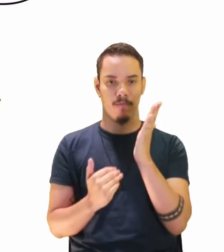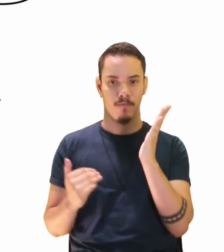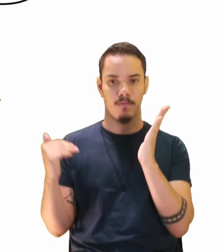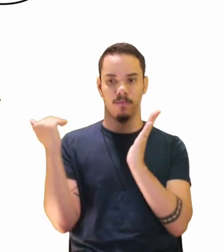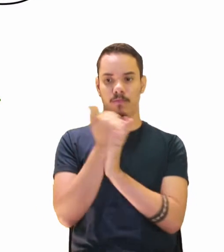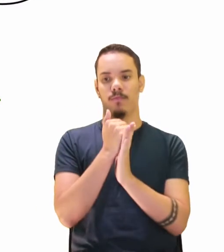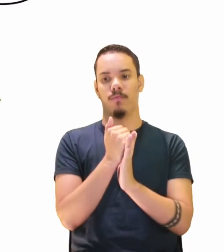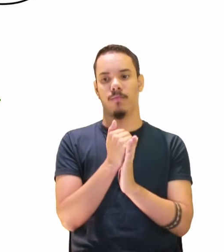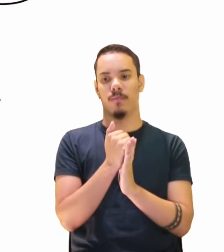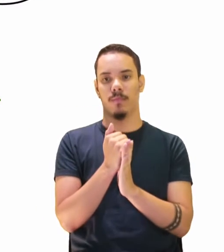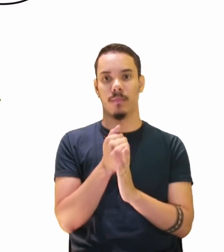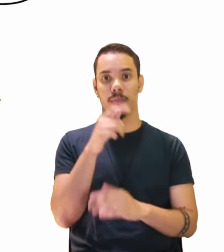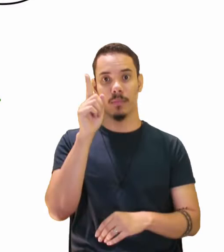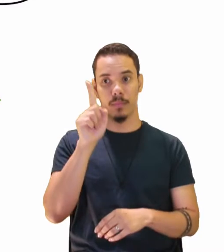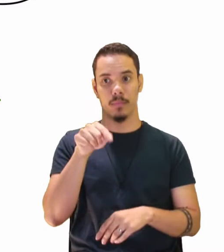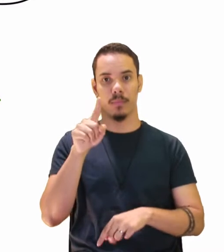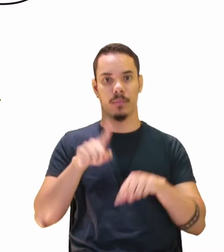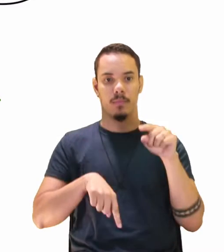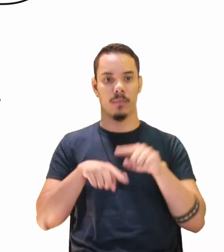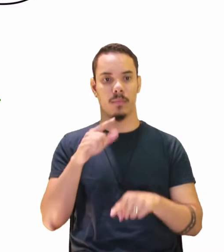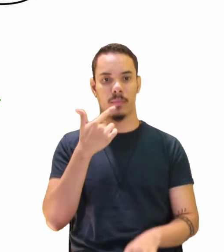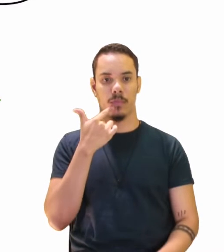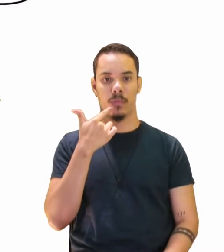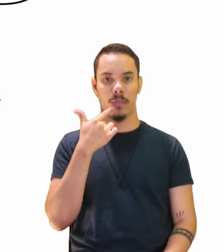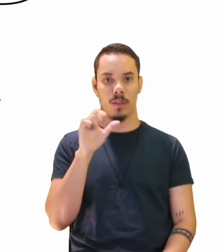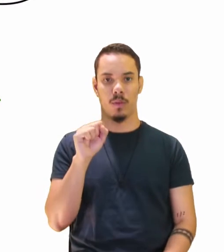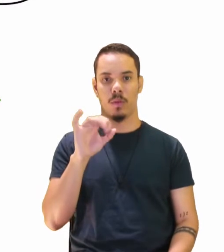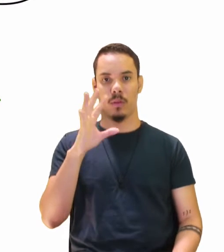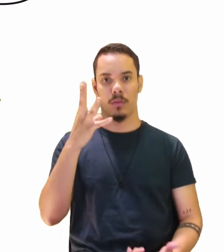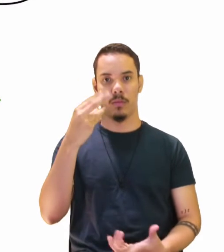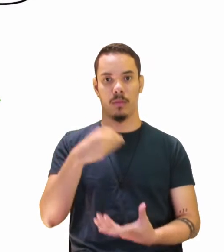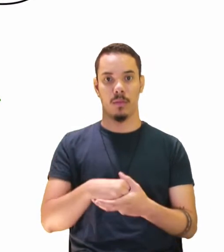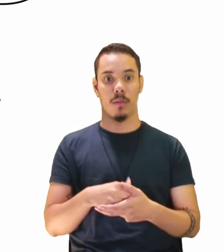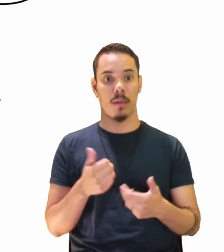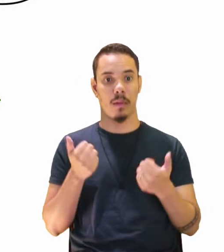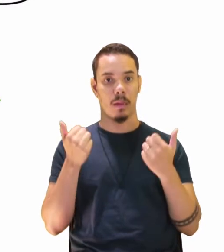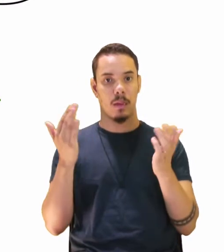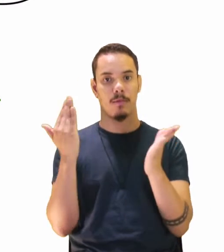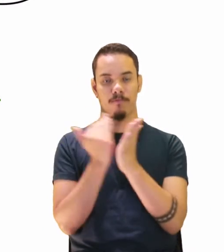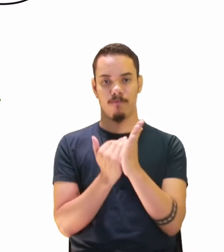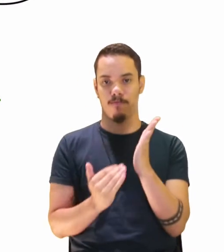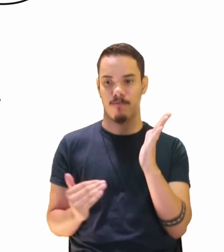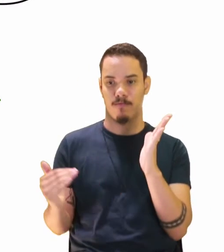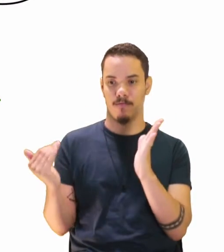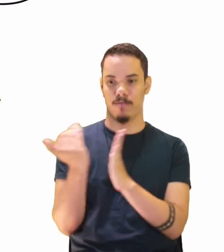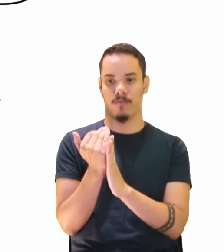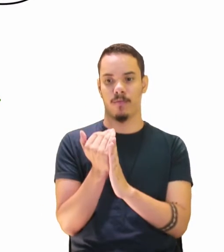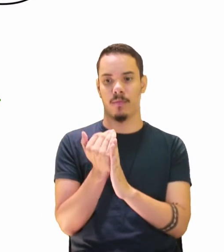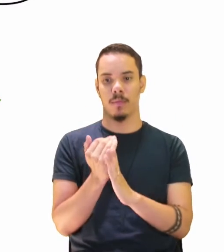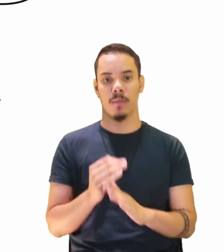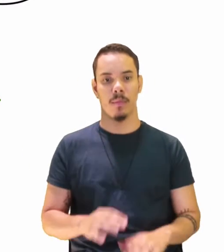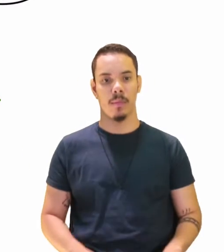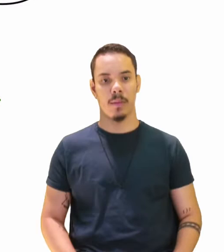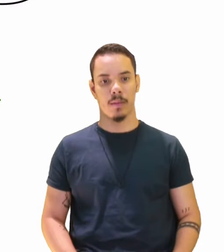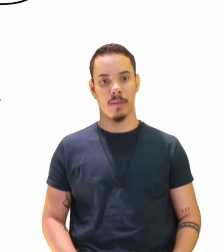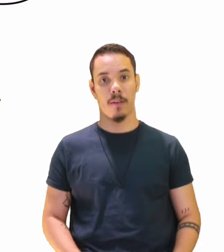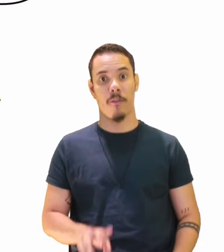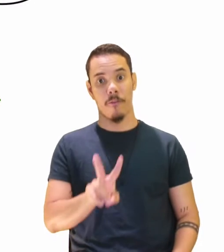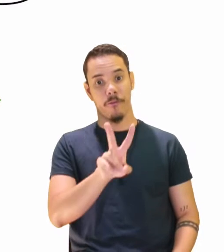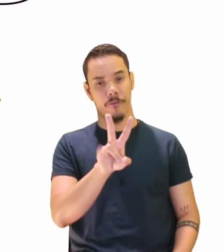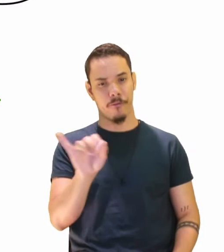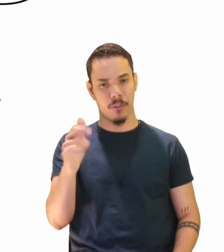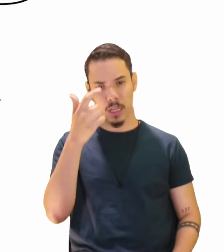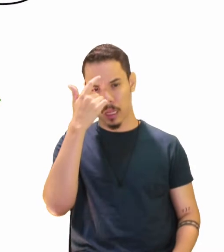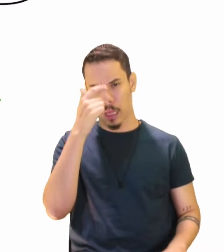que ele usa para dar ênfase. Beleza? Vamos ver outra amadinha aqui, ó. Vi